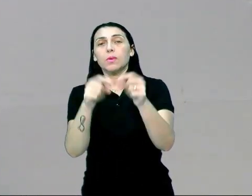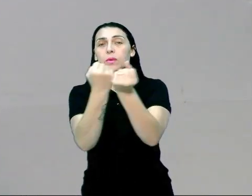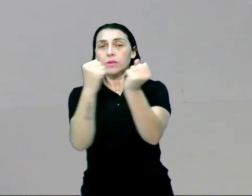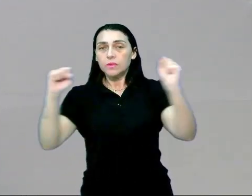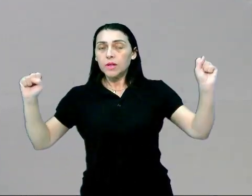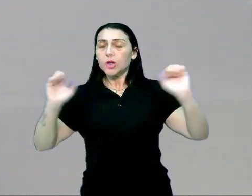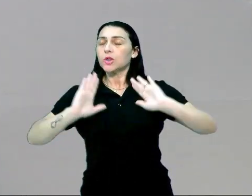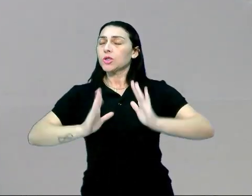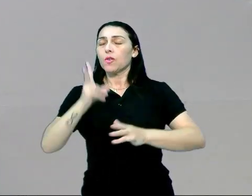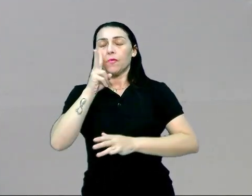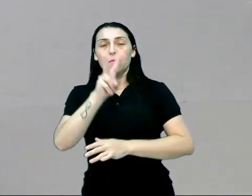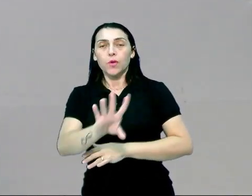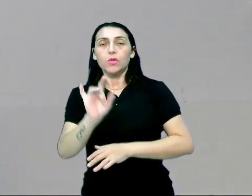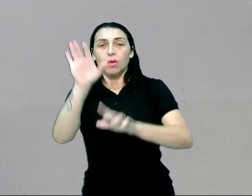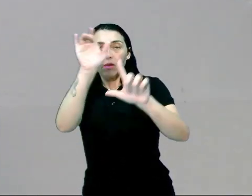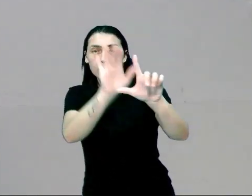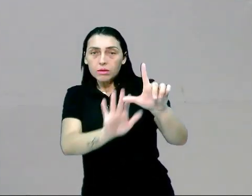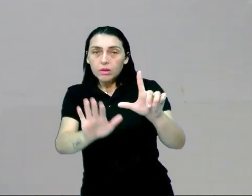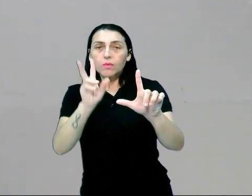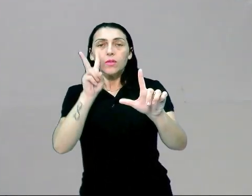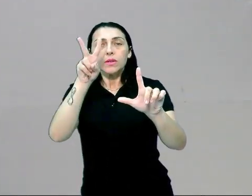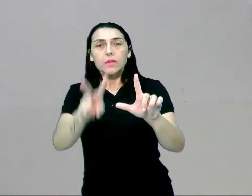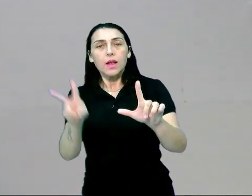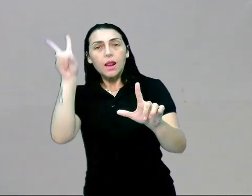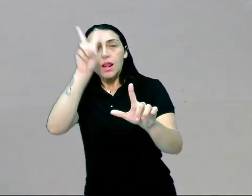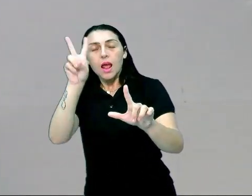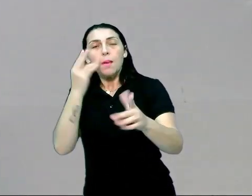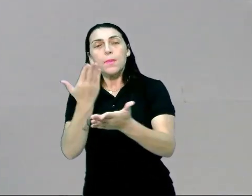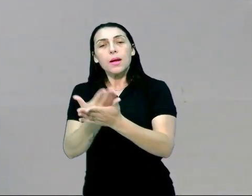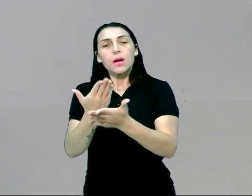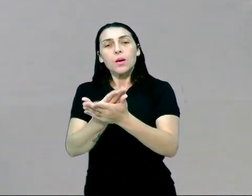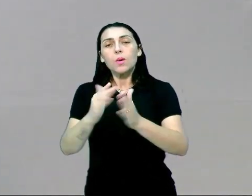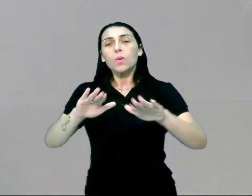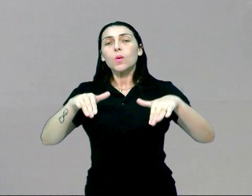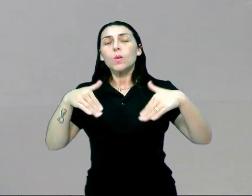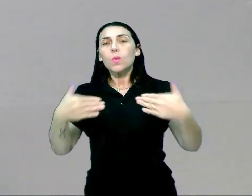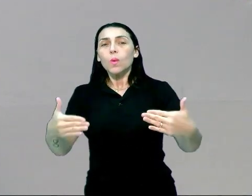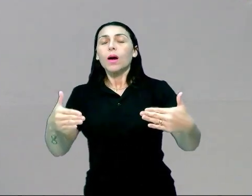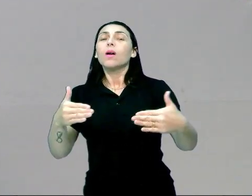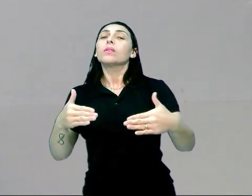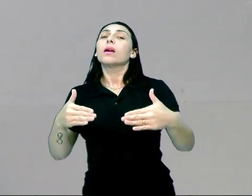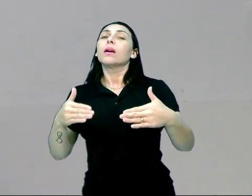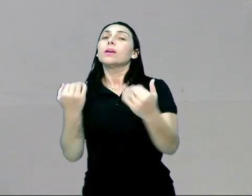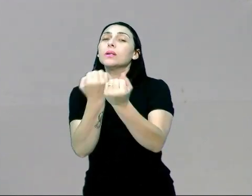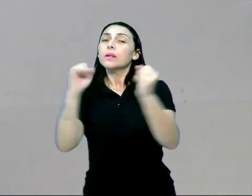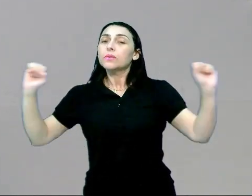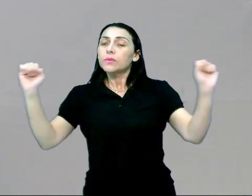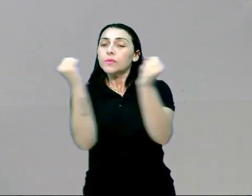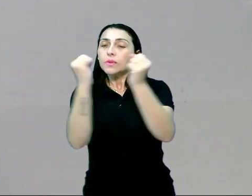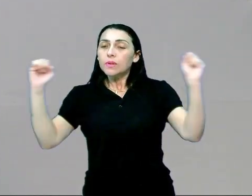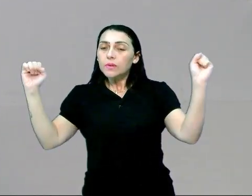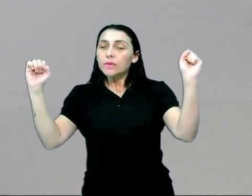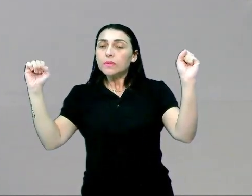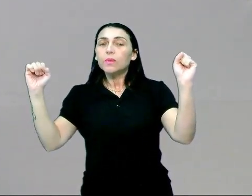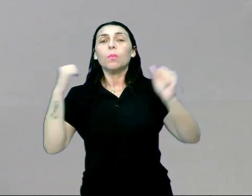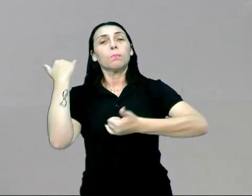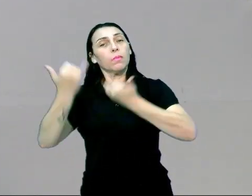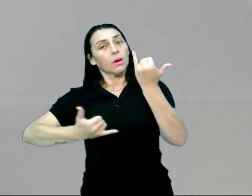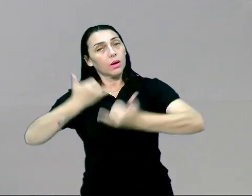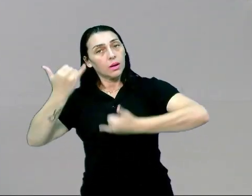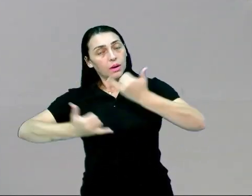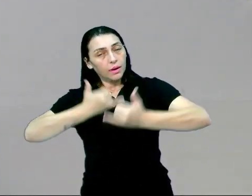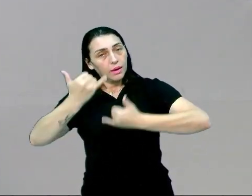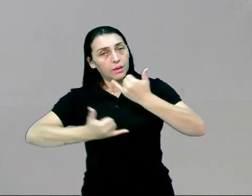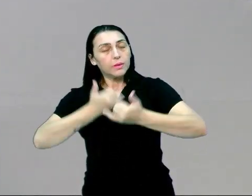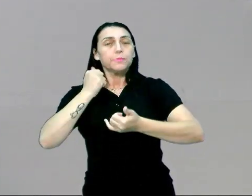que a gente já viu. Qualquer coisa, acessa a plataforma aí que você vai relembrar qual seria essa dinâmica da atividade física. Então, o brincar, né, a atividade